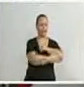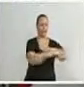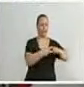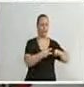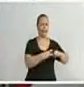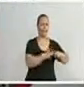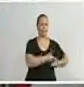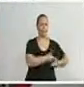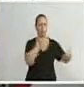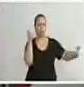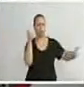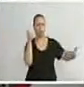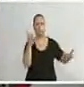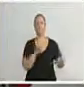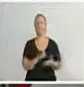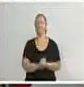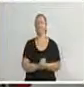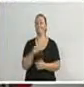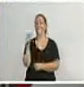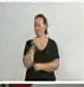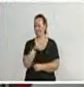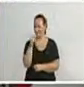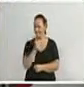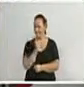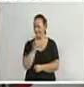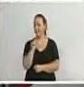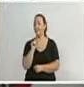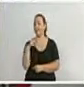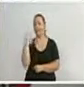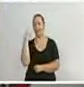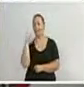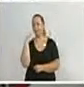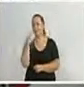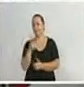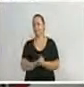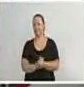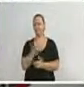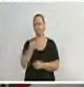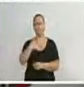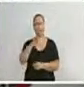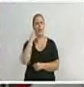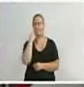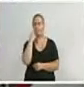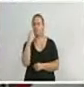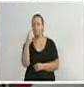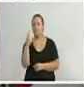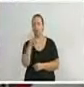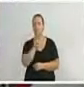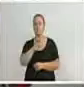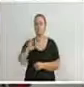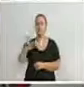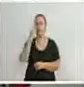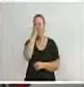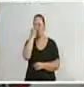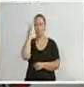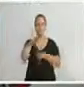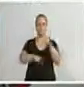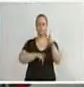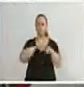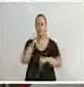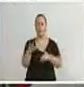Ocorre que essa criminalidade, senhores vereadores, que é o que mais interessa aos blumenauenses no campo da